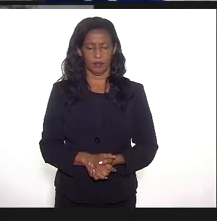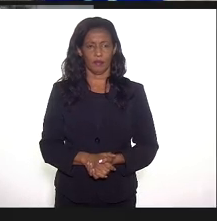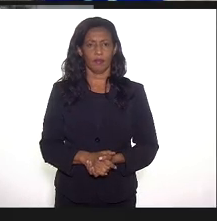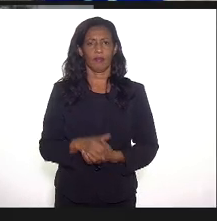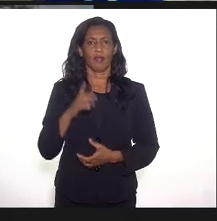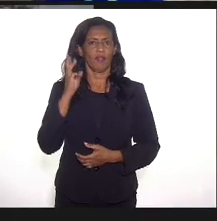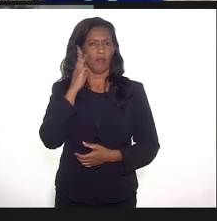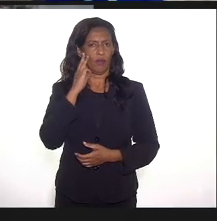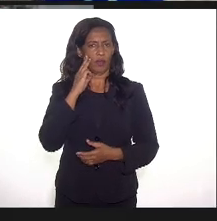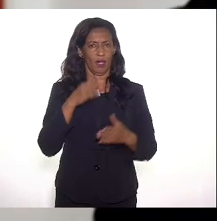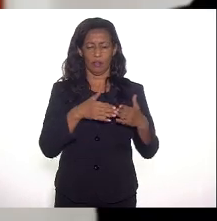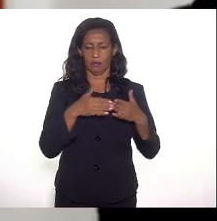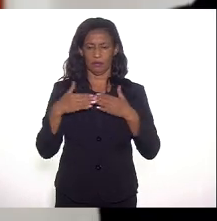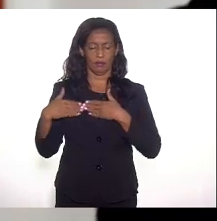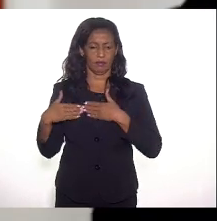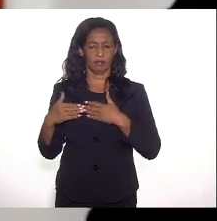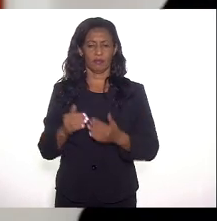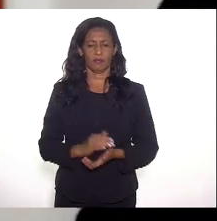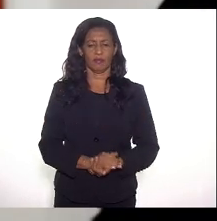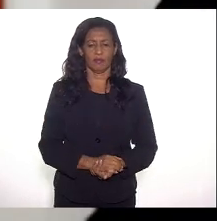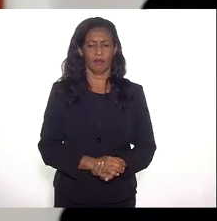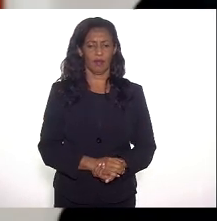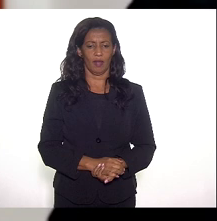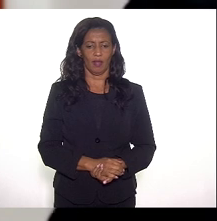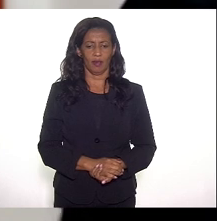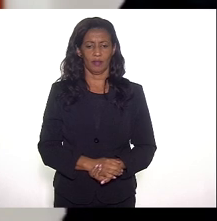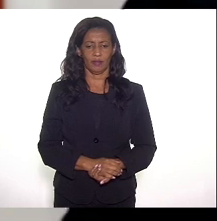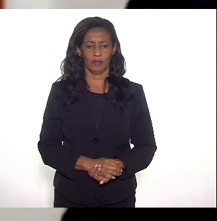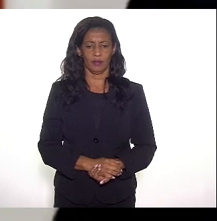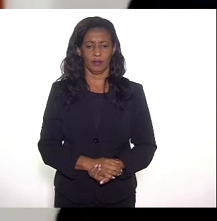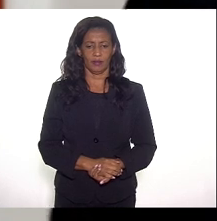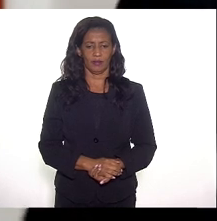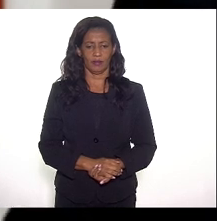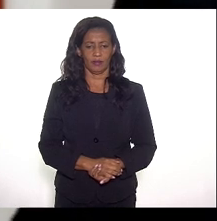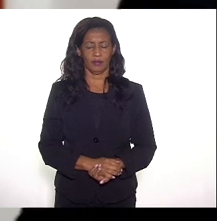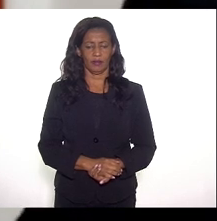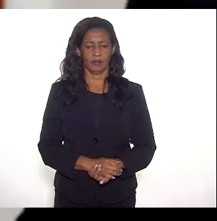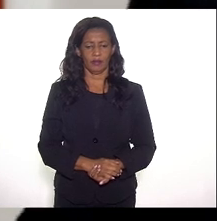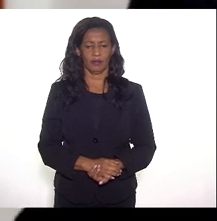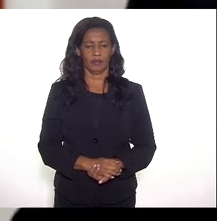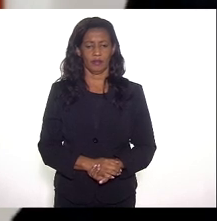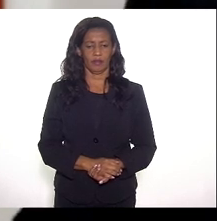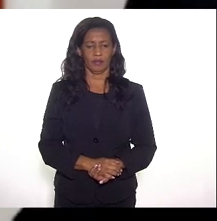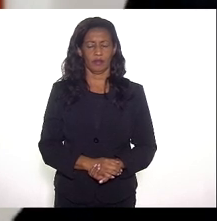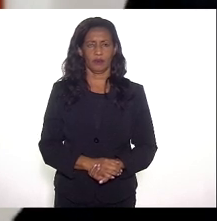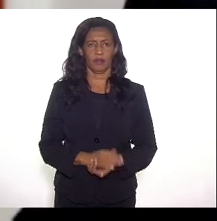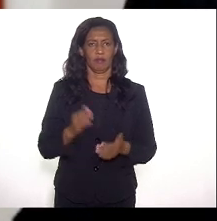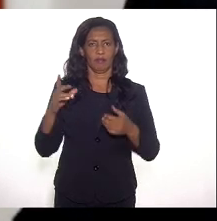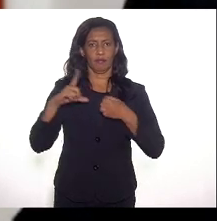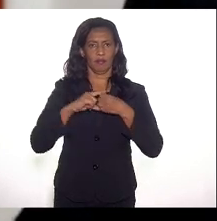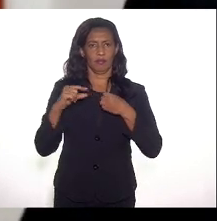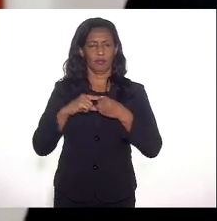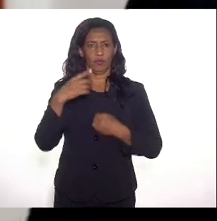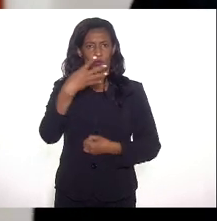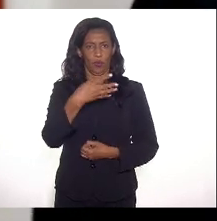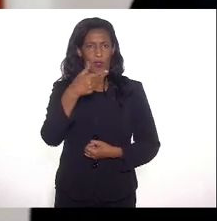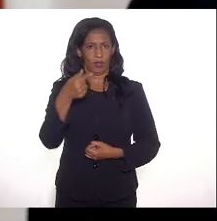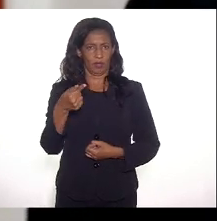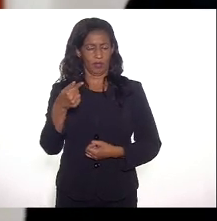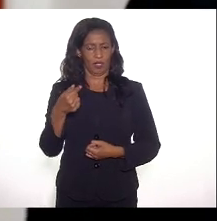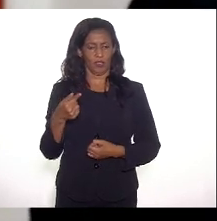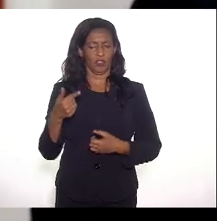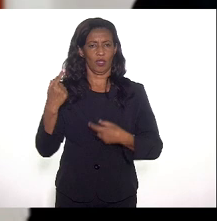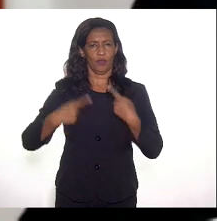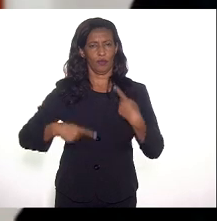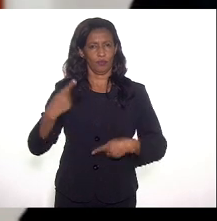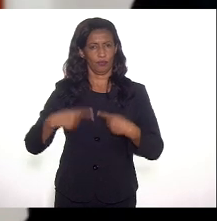deputado Valdec. Incluído na ordem do dia, de acordo com o parágrafo 3º do regimento interno, do artigo 47 do regimento interno, em tramitação ordinária, em